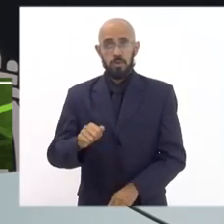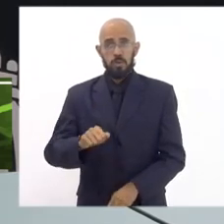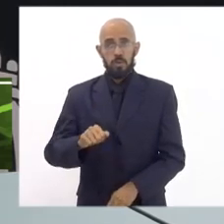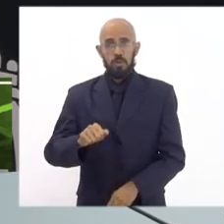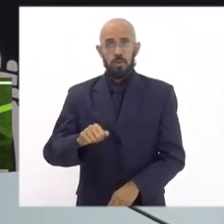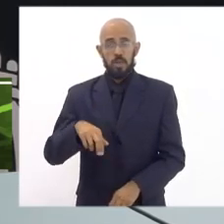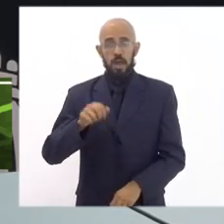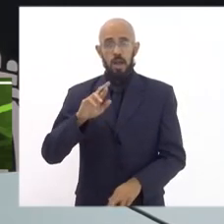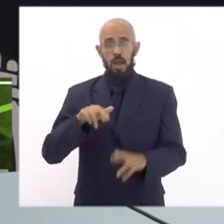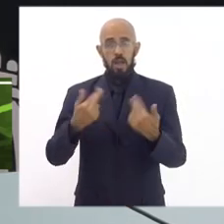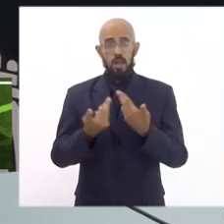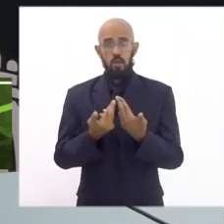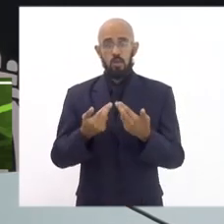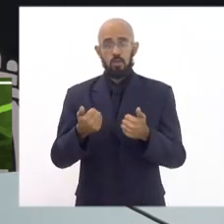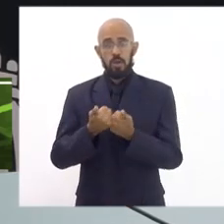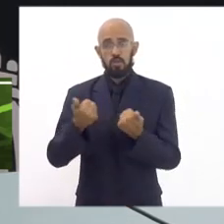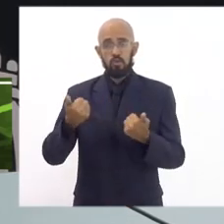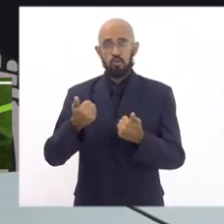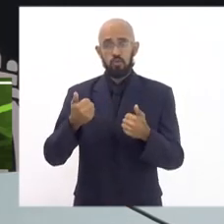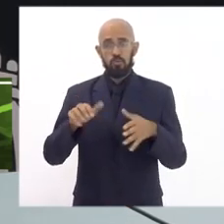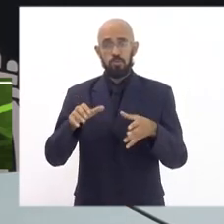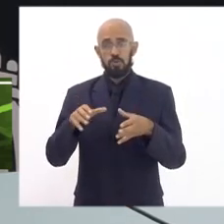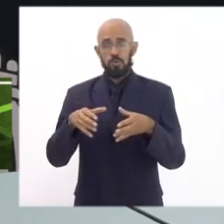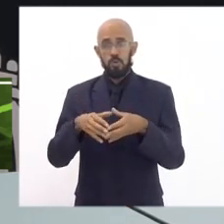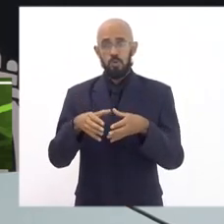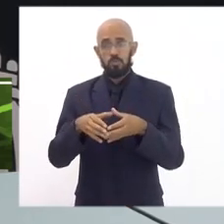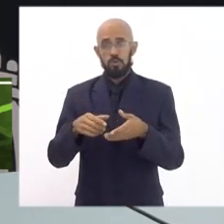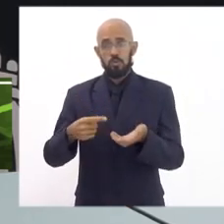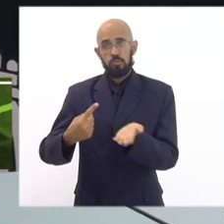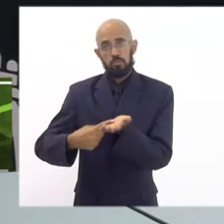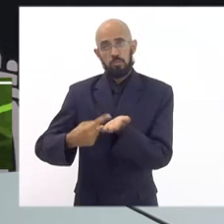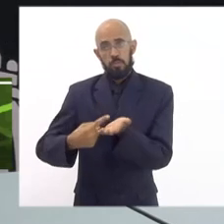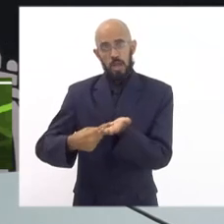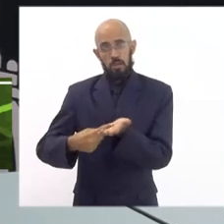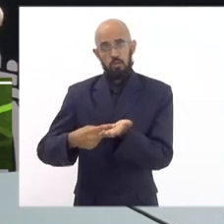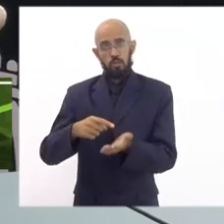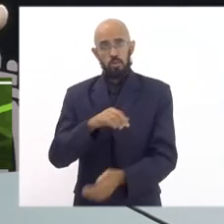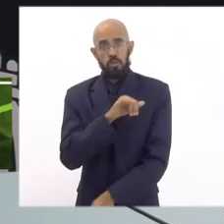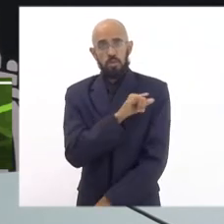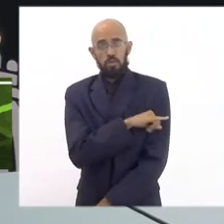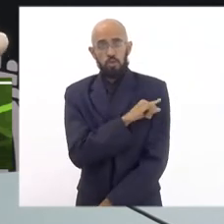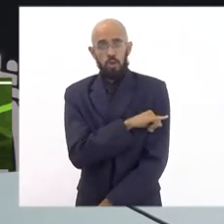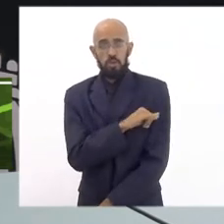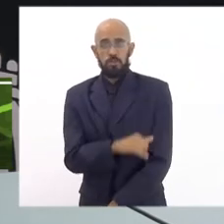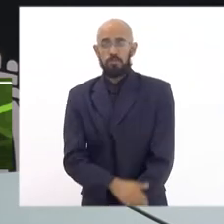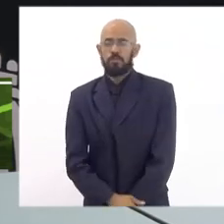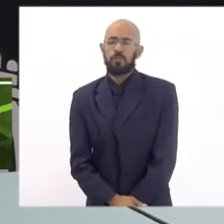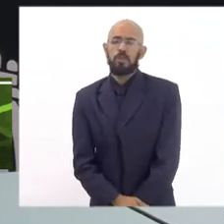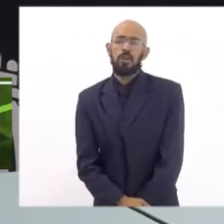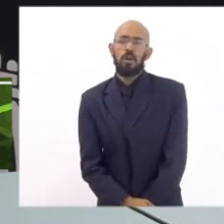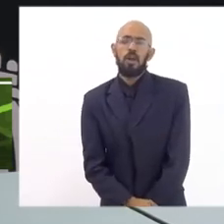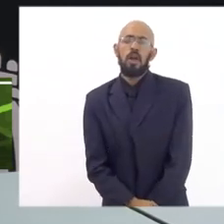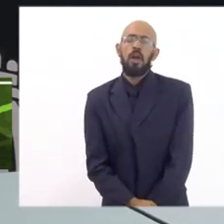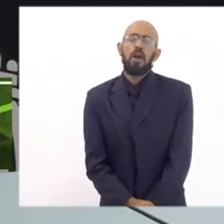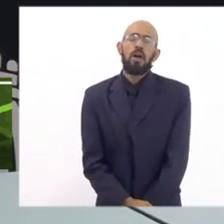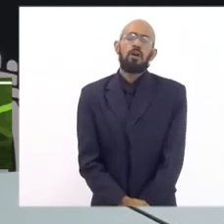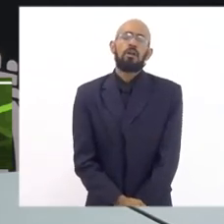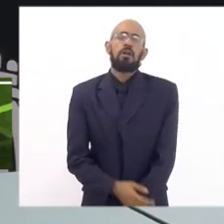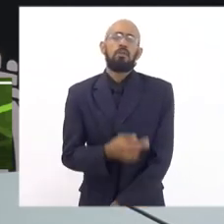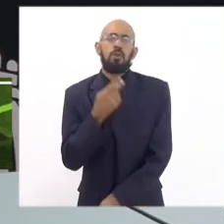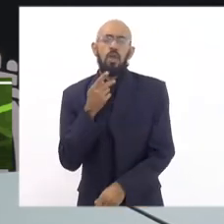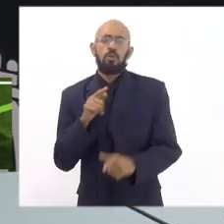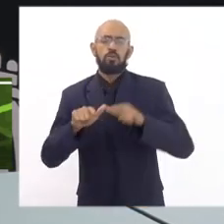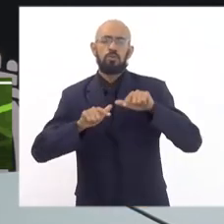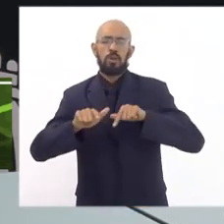daquela subcomissão que acompanha o pacto. Ele falou de um trabalhinho sucinto que